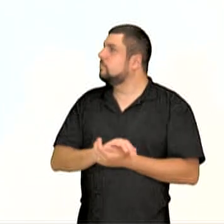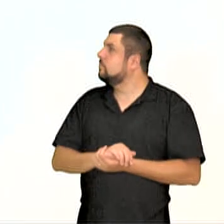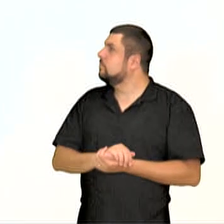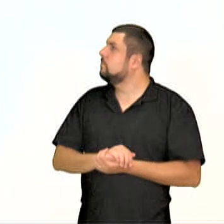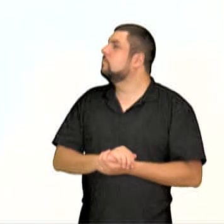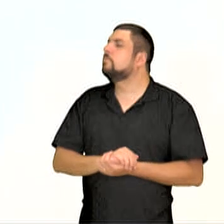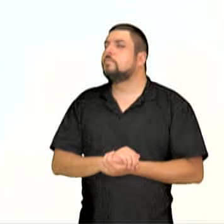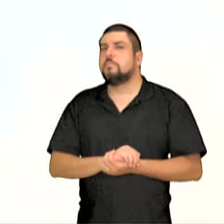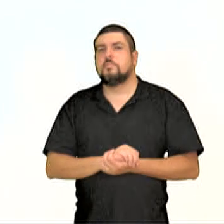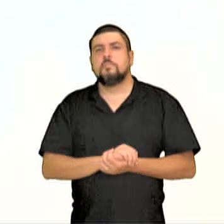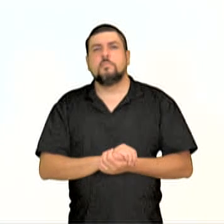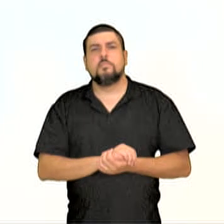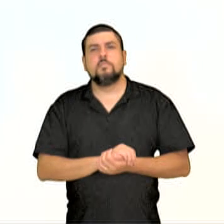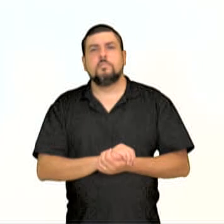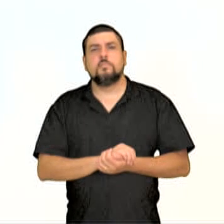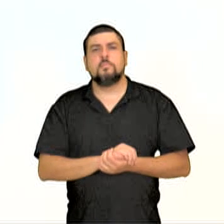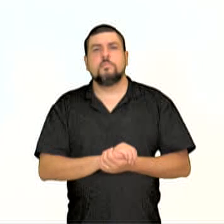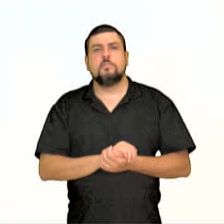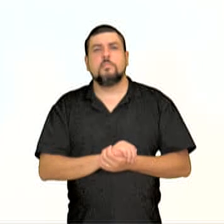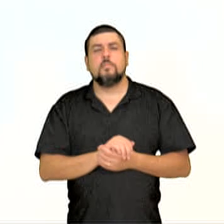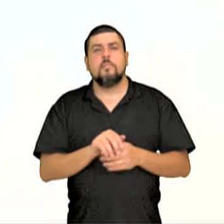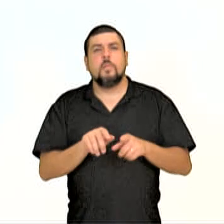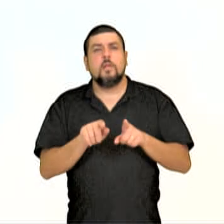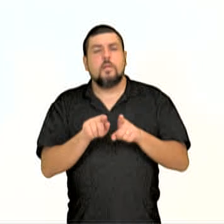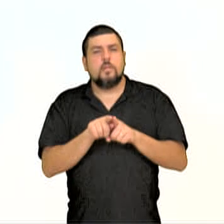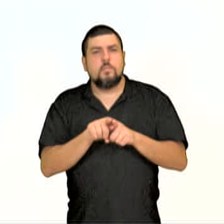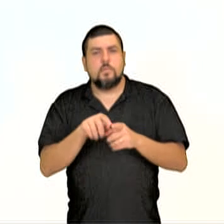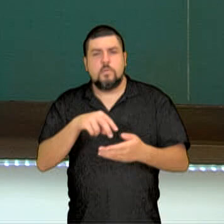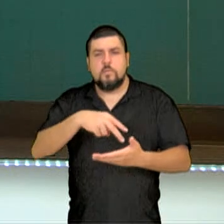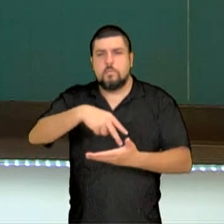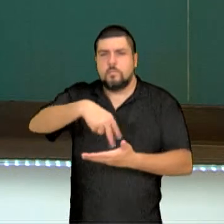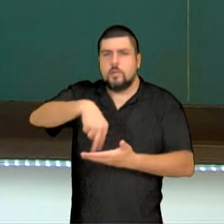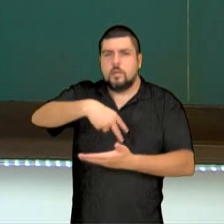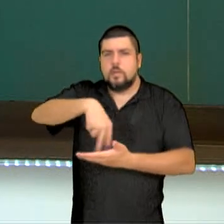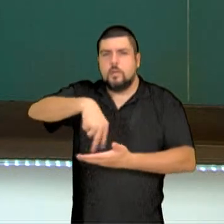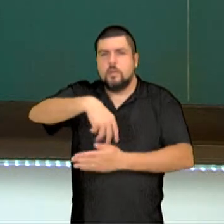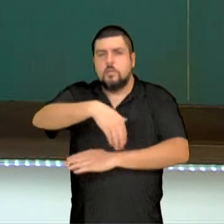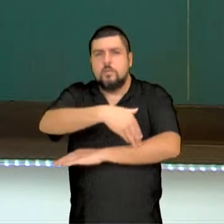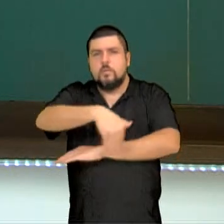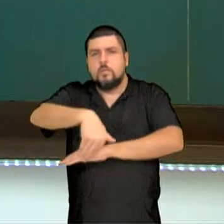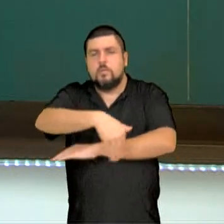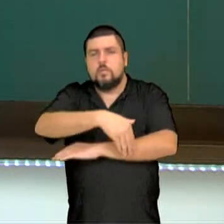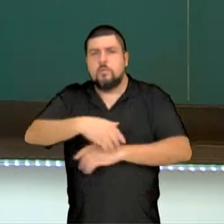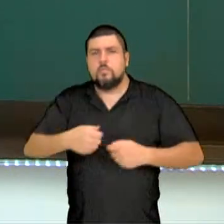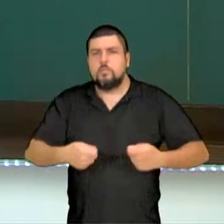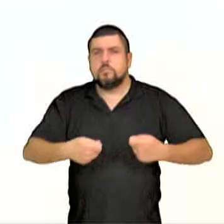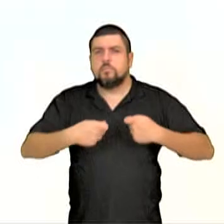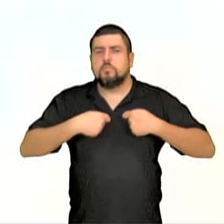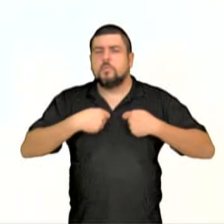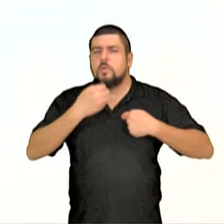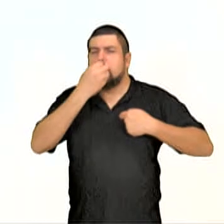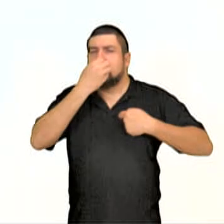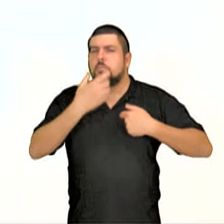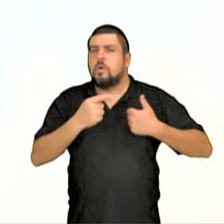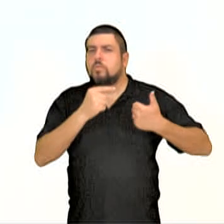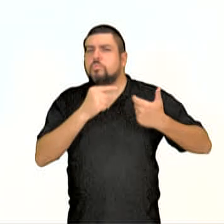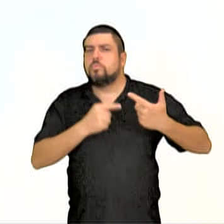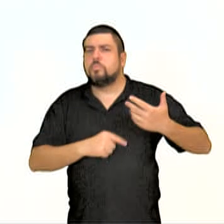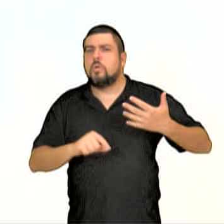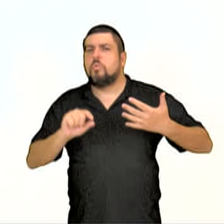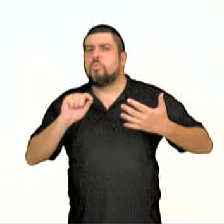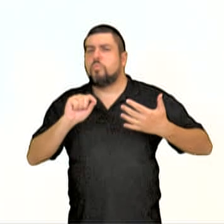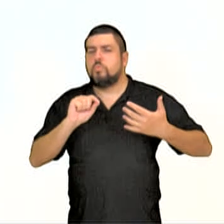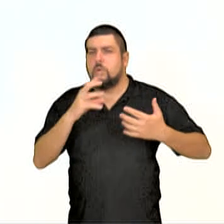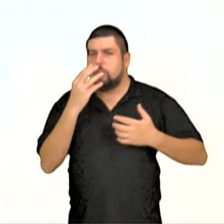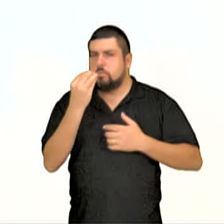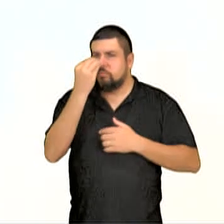Sensacionais. E os benefícios das danças de rua? Vamos lá. Memorização e agilidade, conscientização